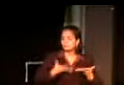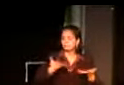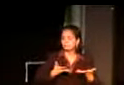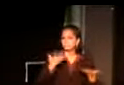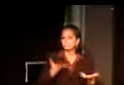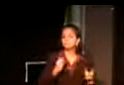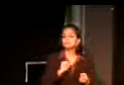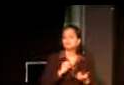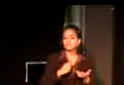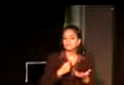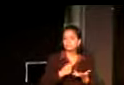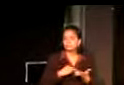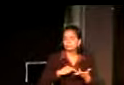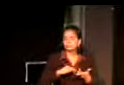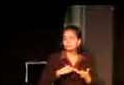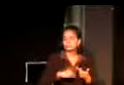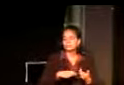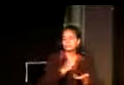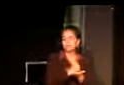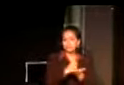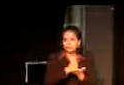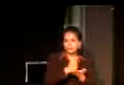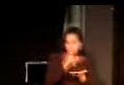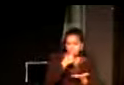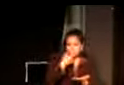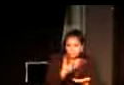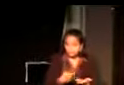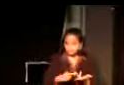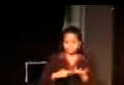pela vida por causa de remédios